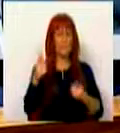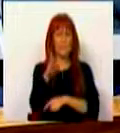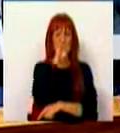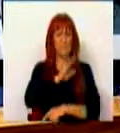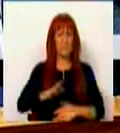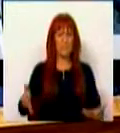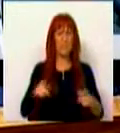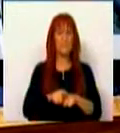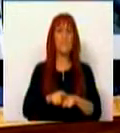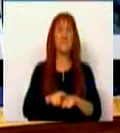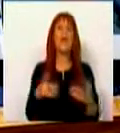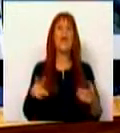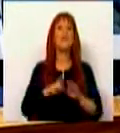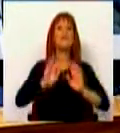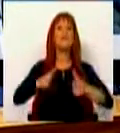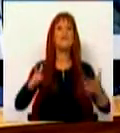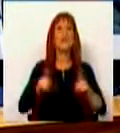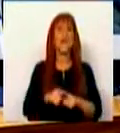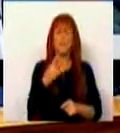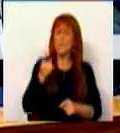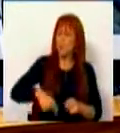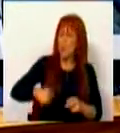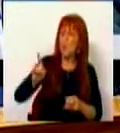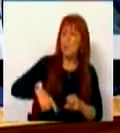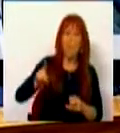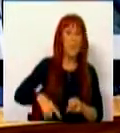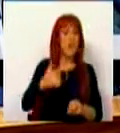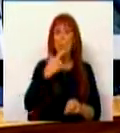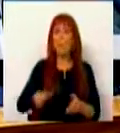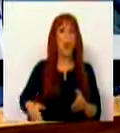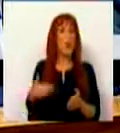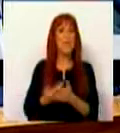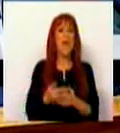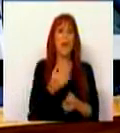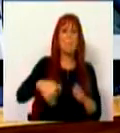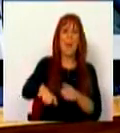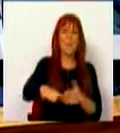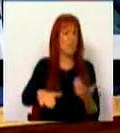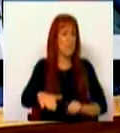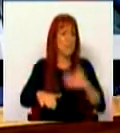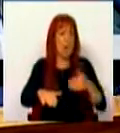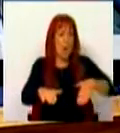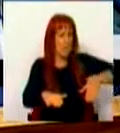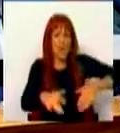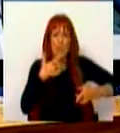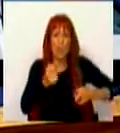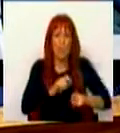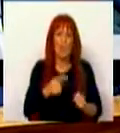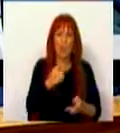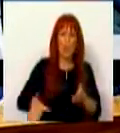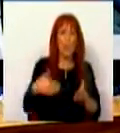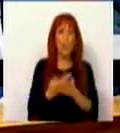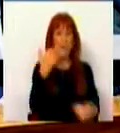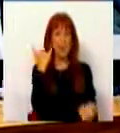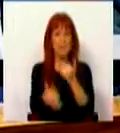frase que já usámos várias vezes. Não podemos dar passos maiores do que a perna. Não podemos colocar